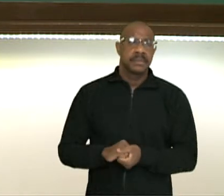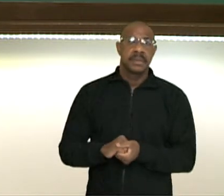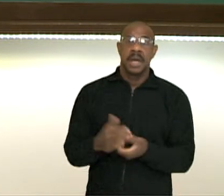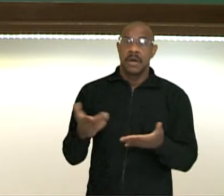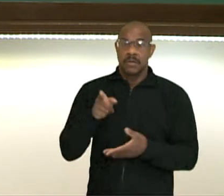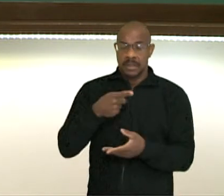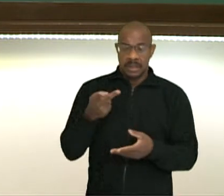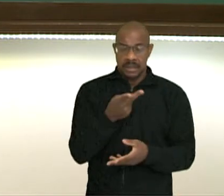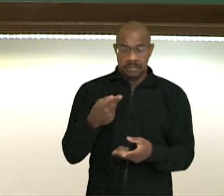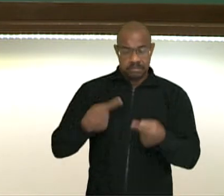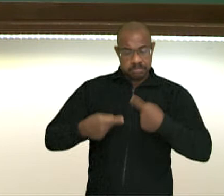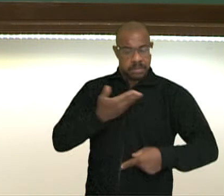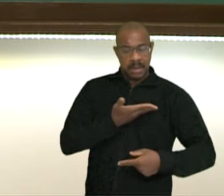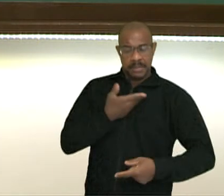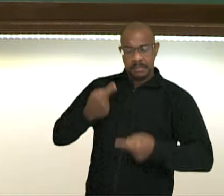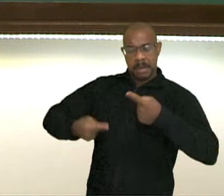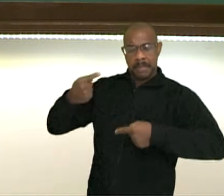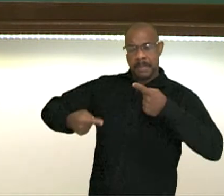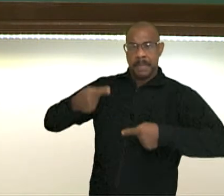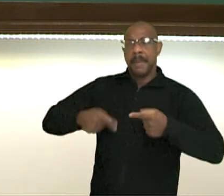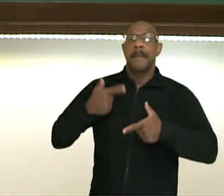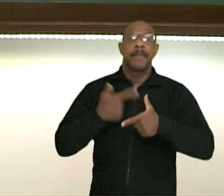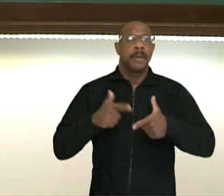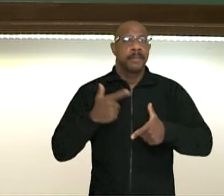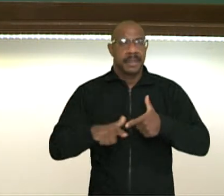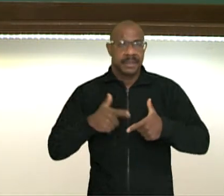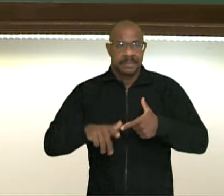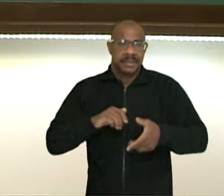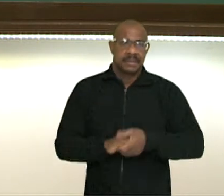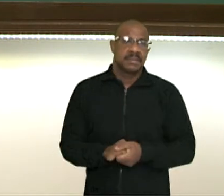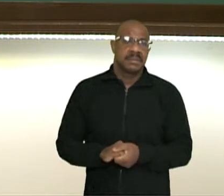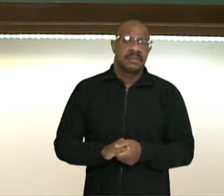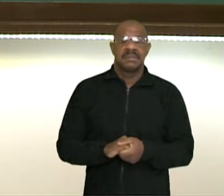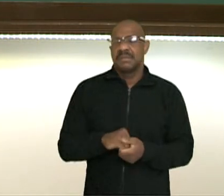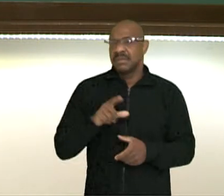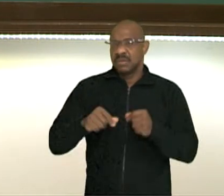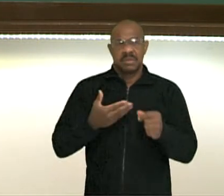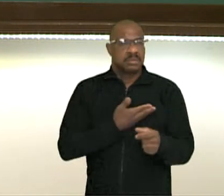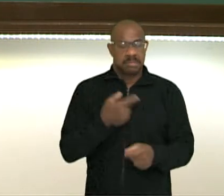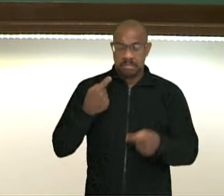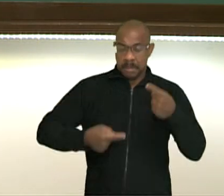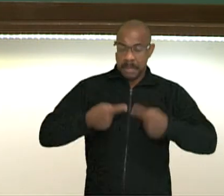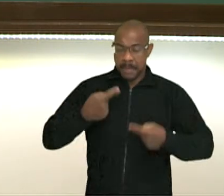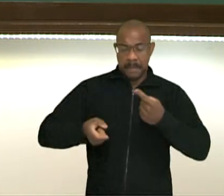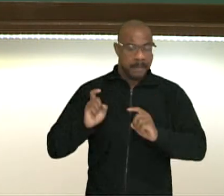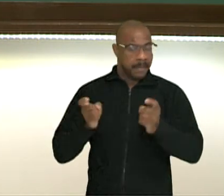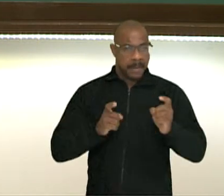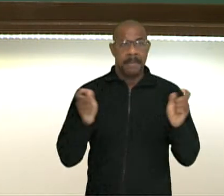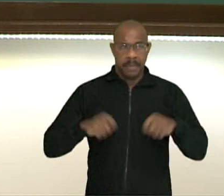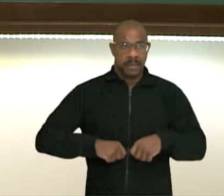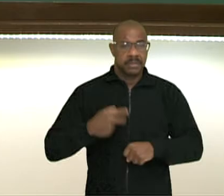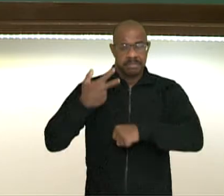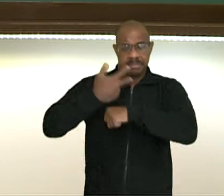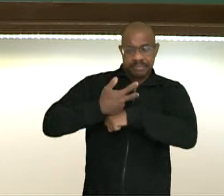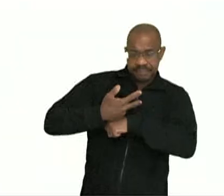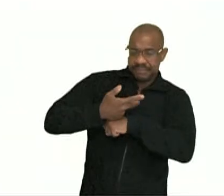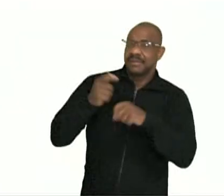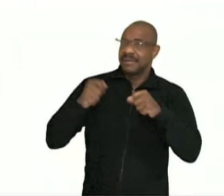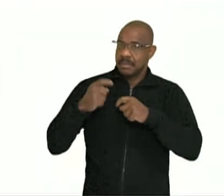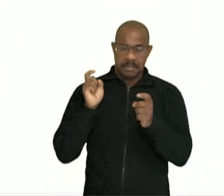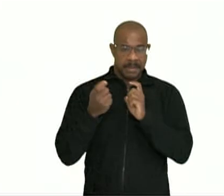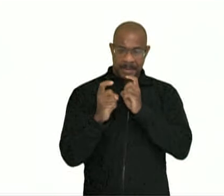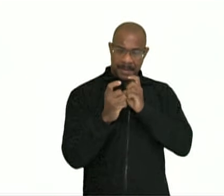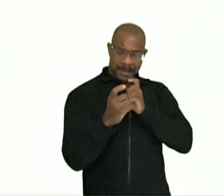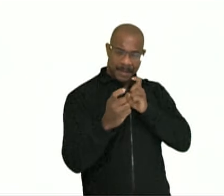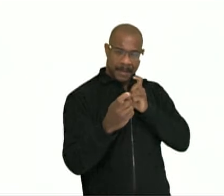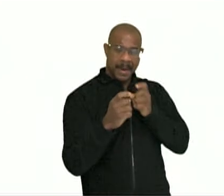com um colega sobre este problema. Escolhe um colega, pode ser uma discussão por meio da tecnologia, você pode